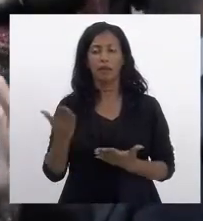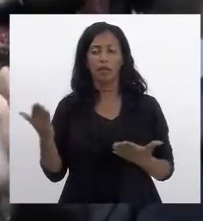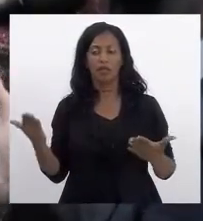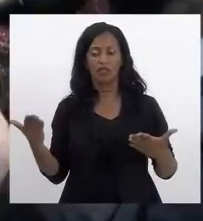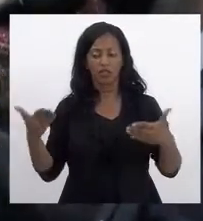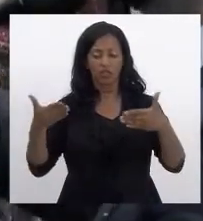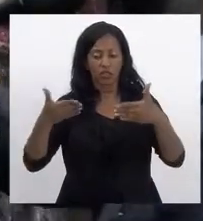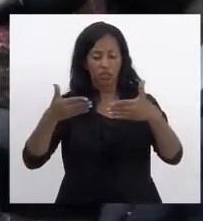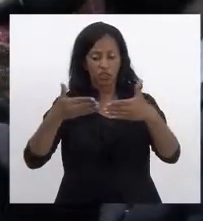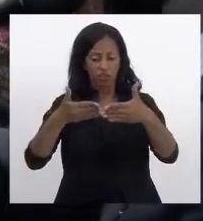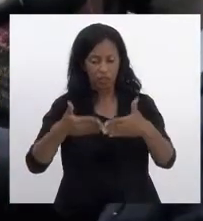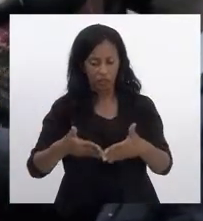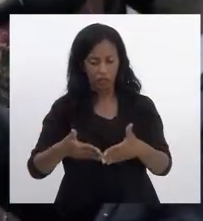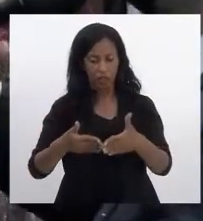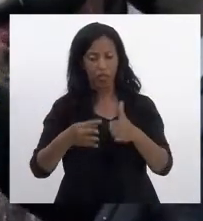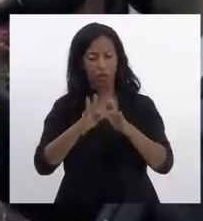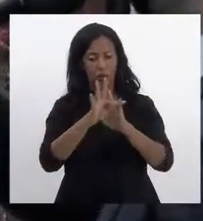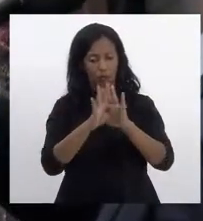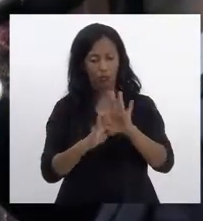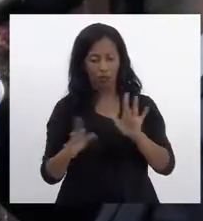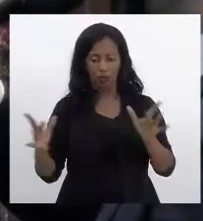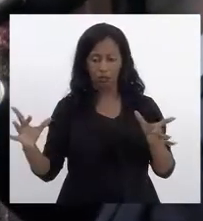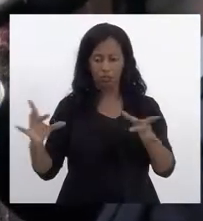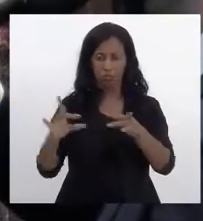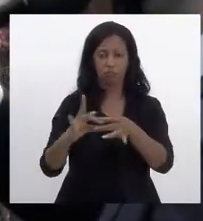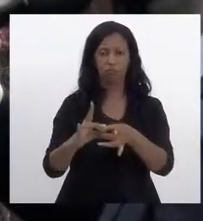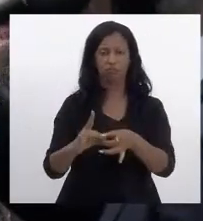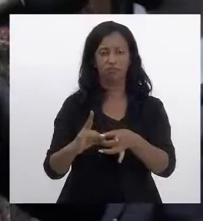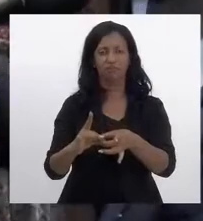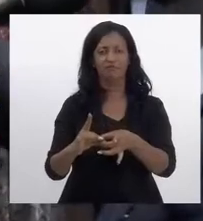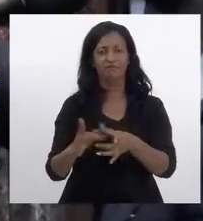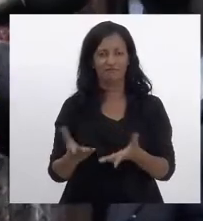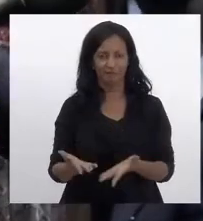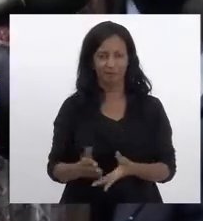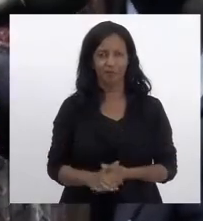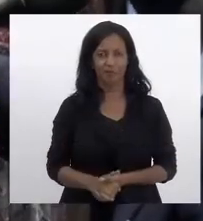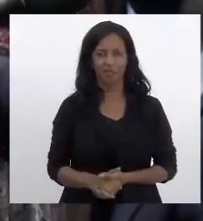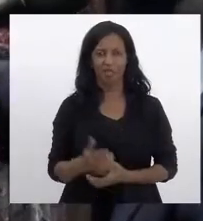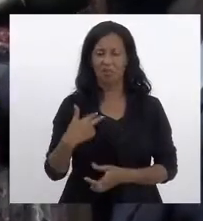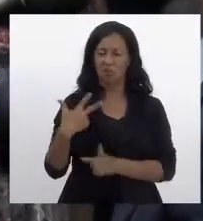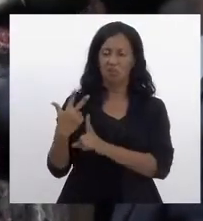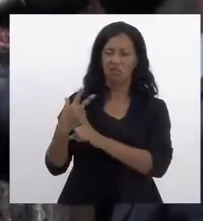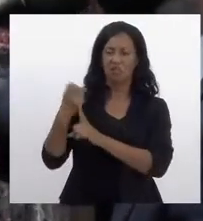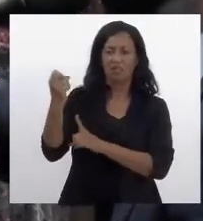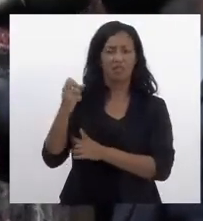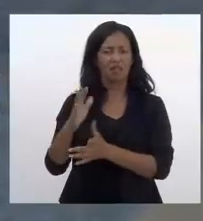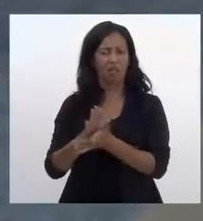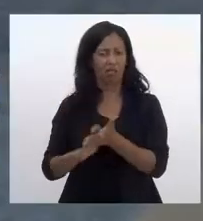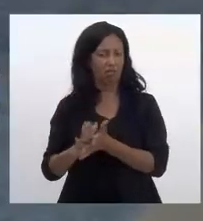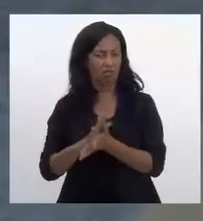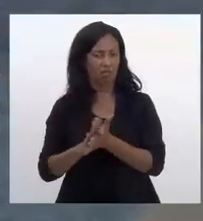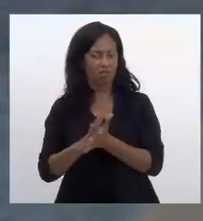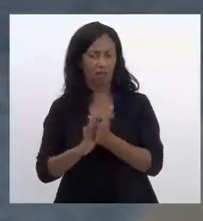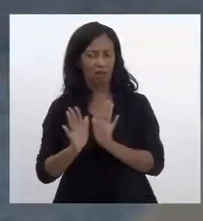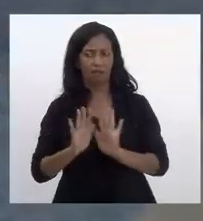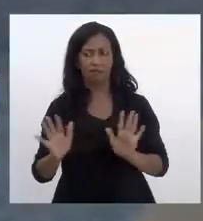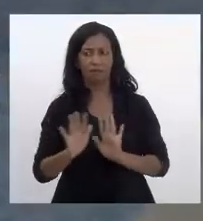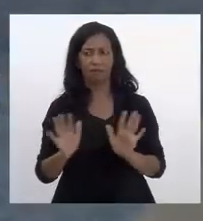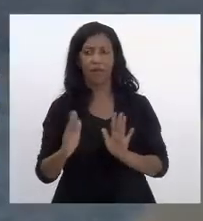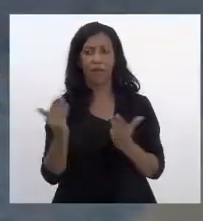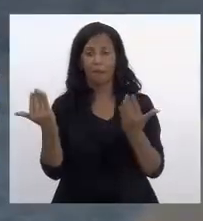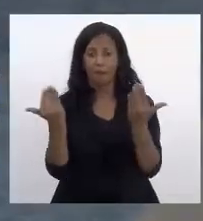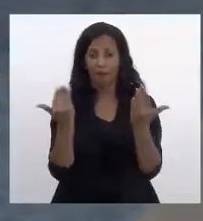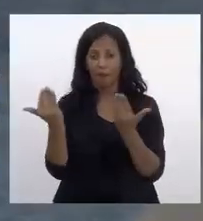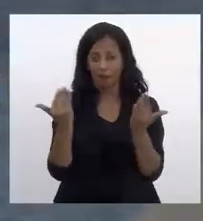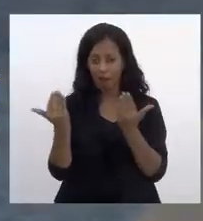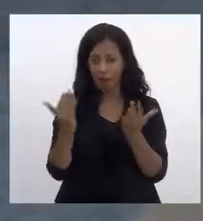uma redação em comum. Eu não estou querendo vencer, nada. Eu estou querendo fazer que haja pode.